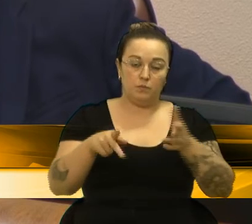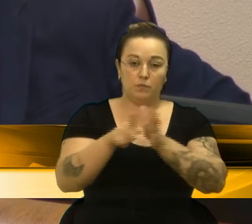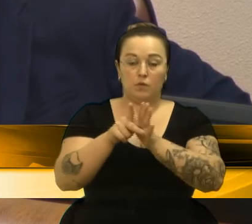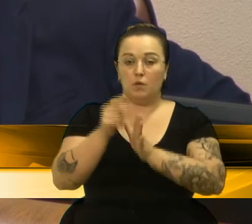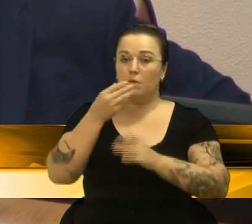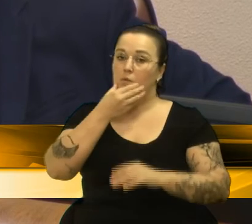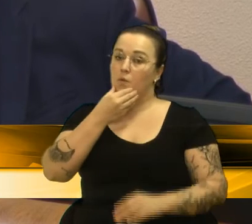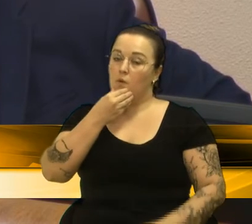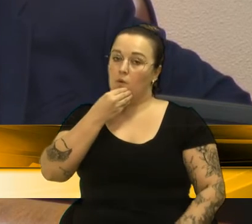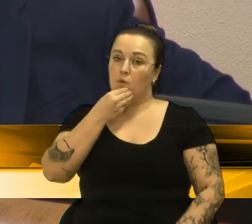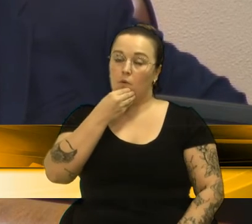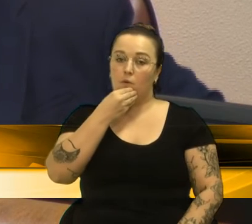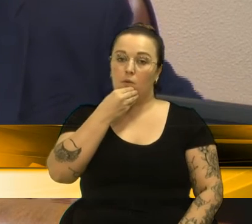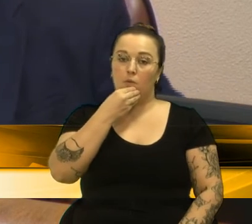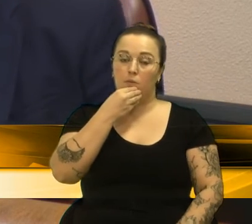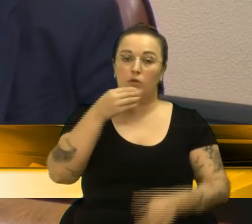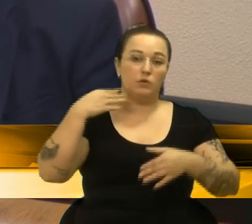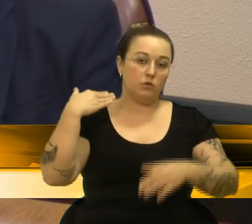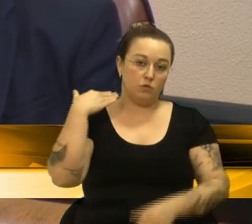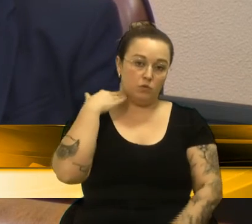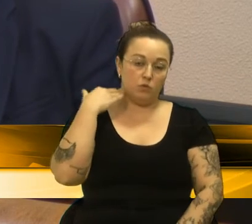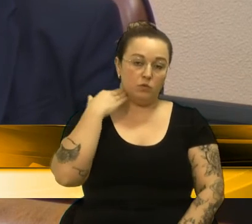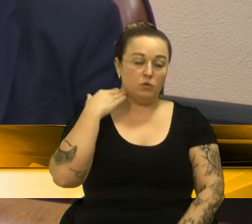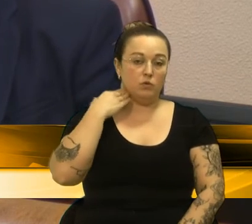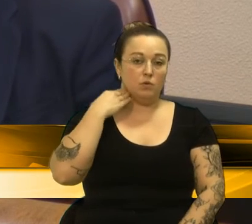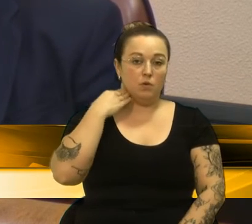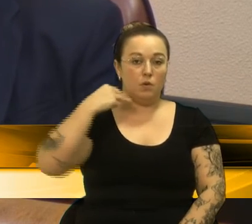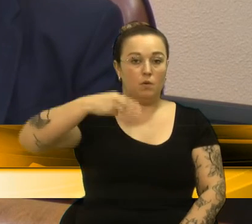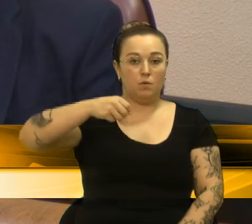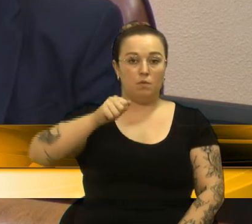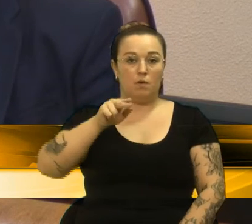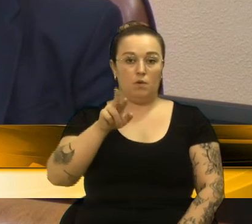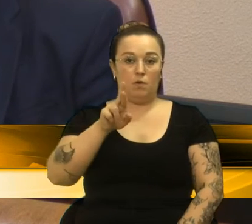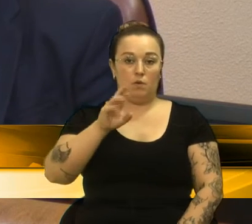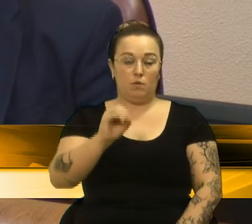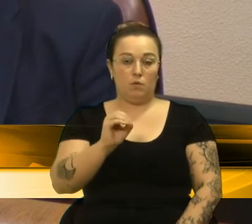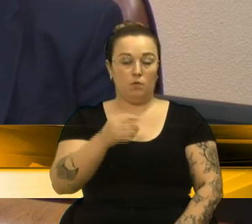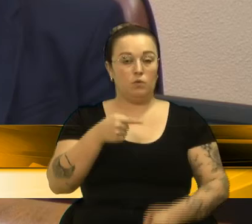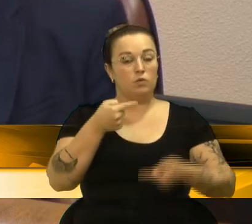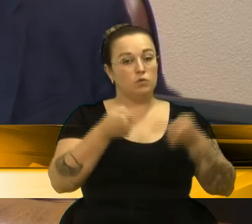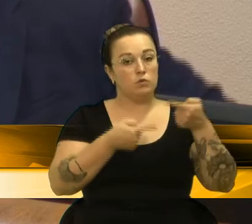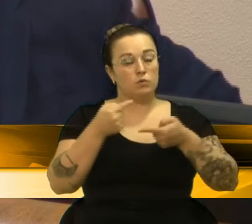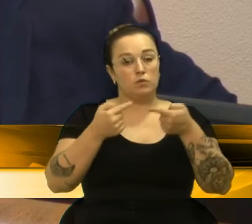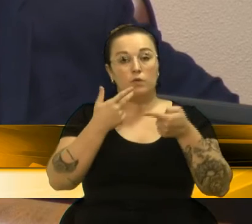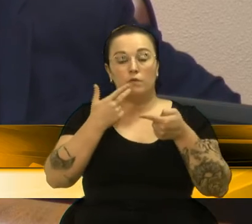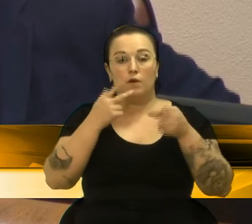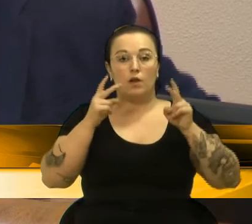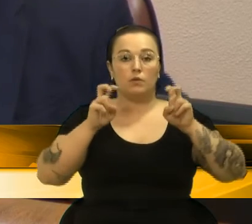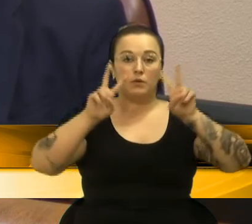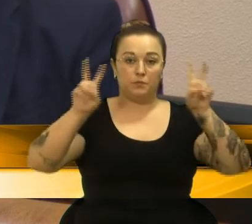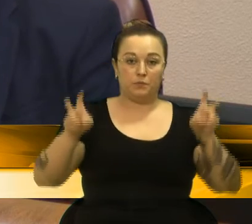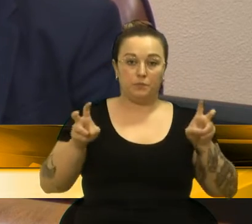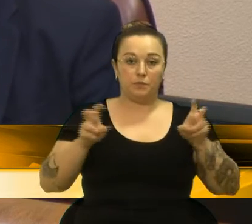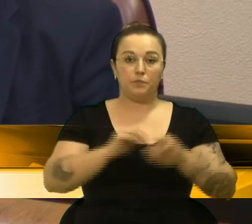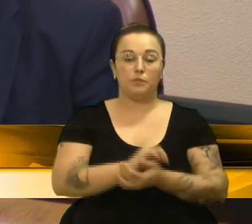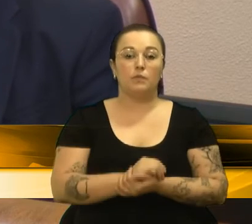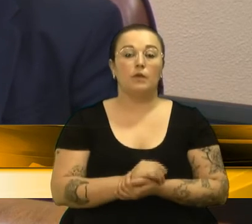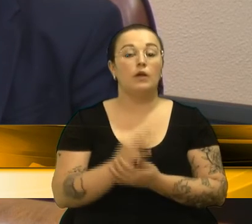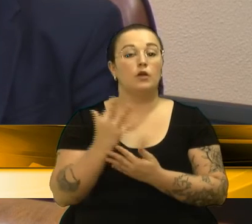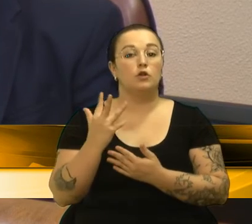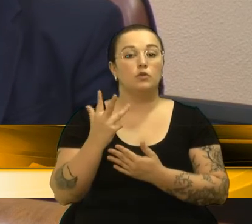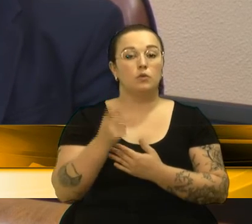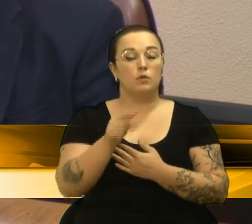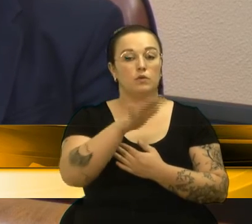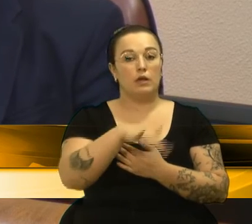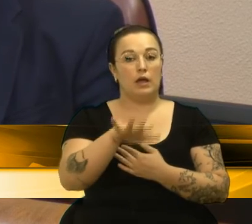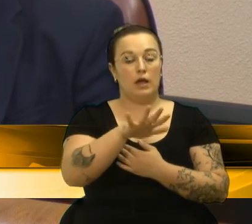de Matos, renomado jurista na área de direito administrativo, a respeito do processo administrativo disciplinar, ressalta que, abre aspas, todos os ramos do direito se